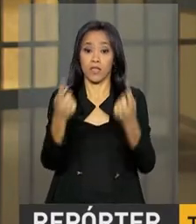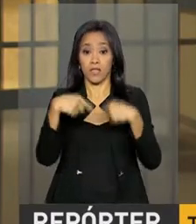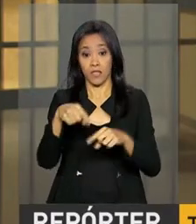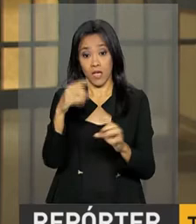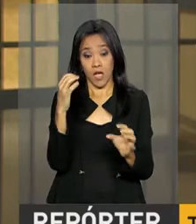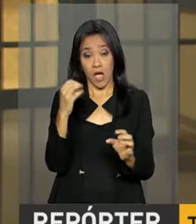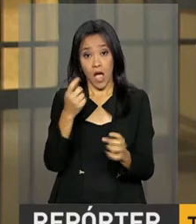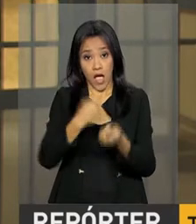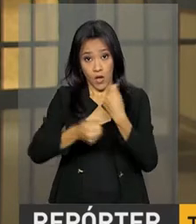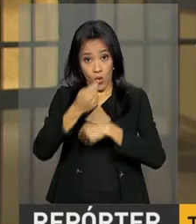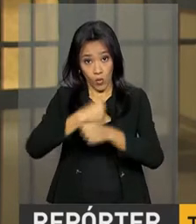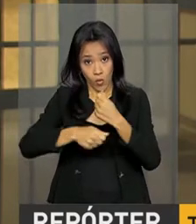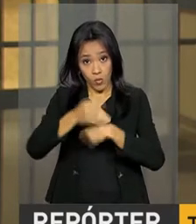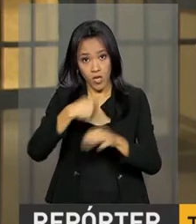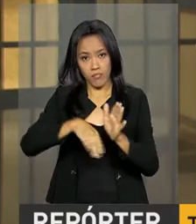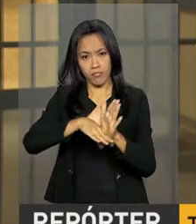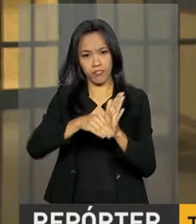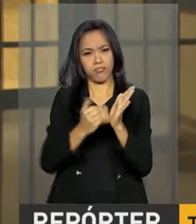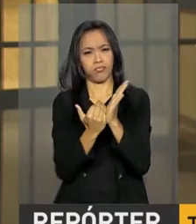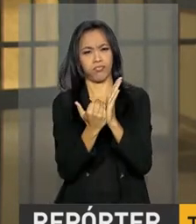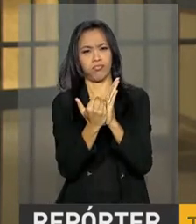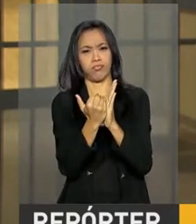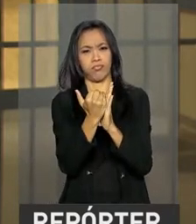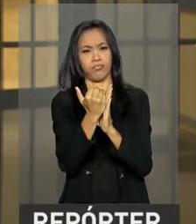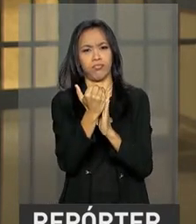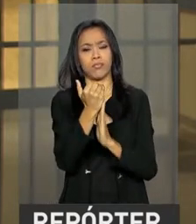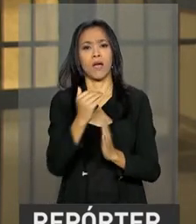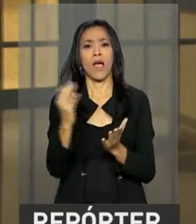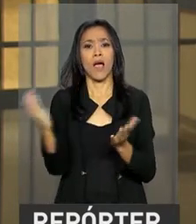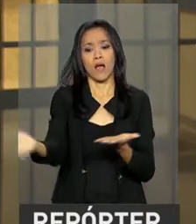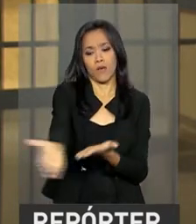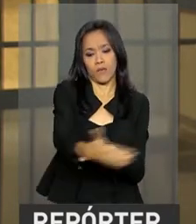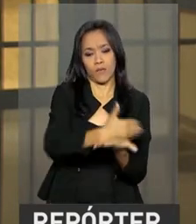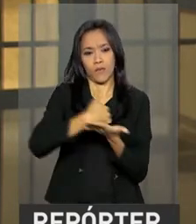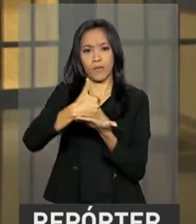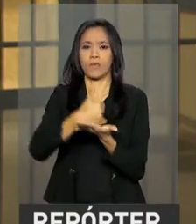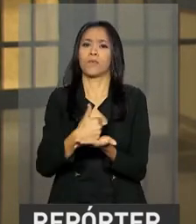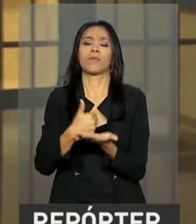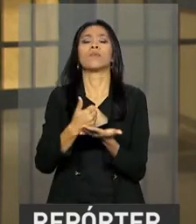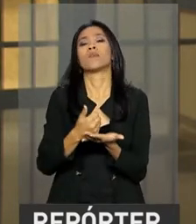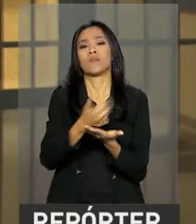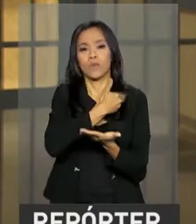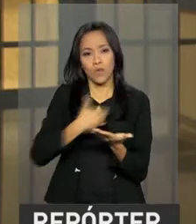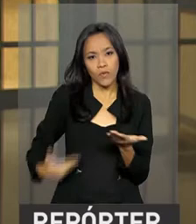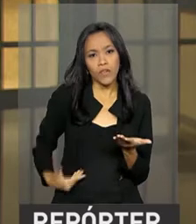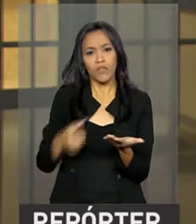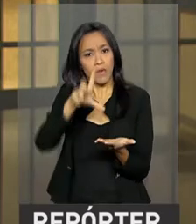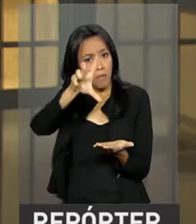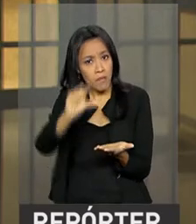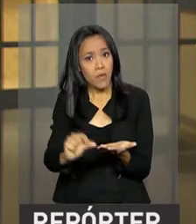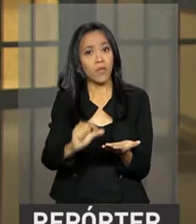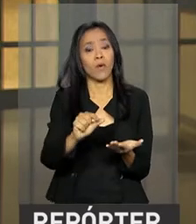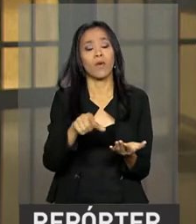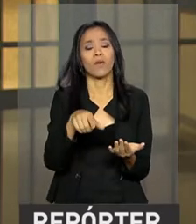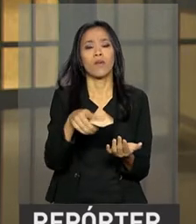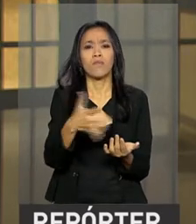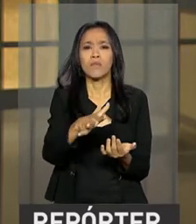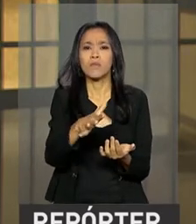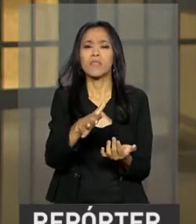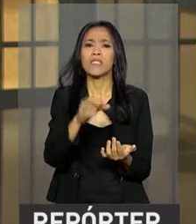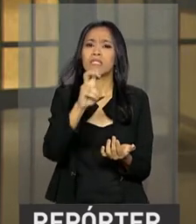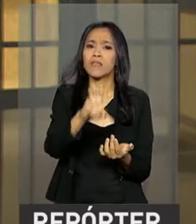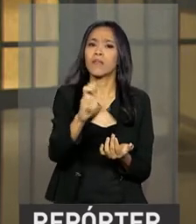nos primeiros dois meses do ano as receitas federais também foram menores que o esperado a diferença de aproximadamente